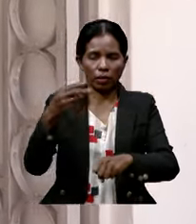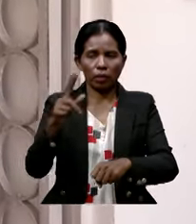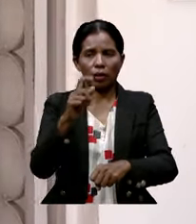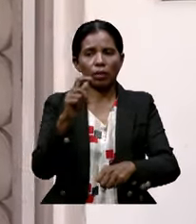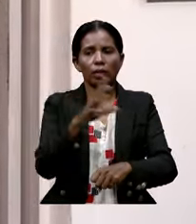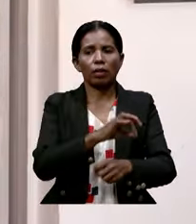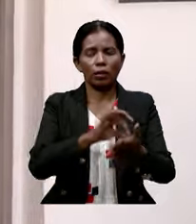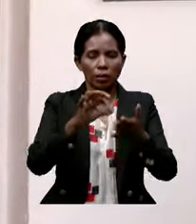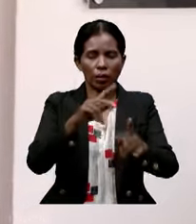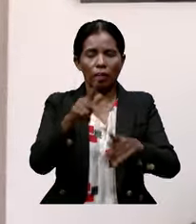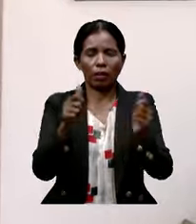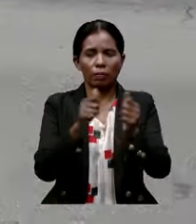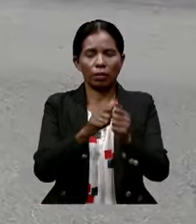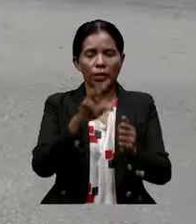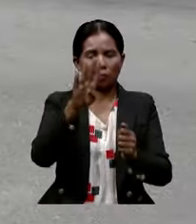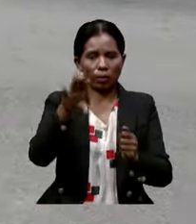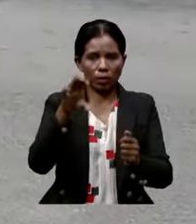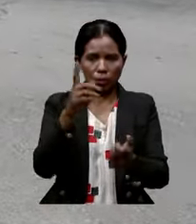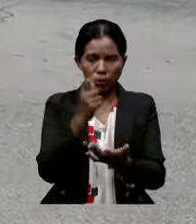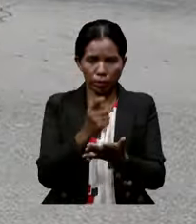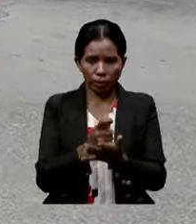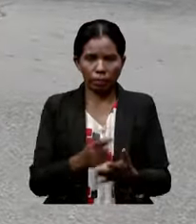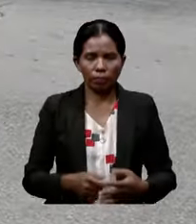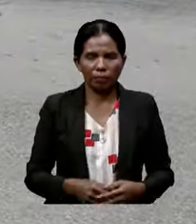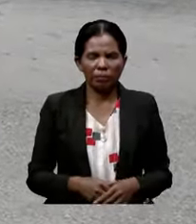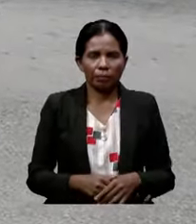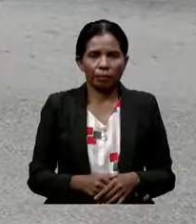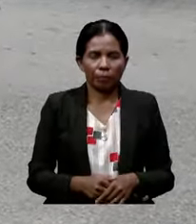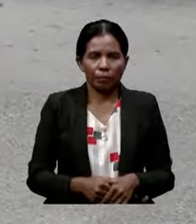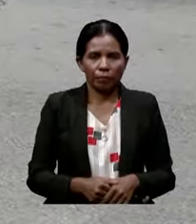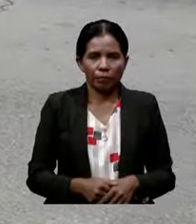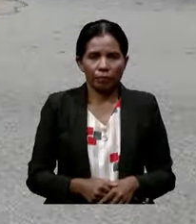resiste a uma cliente reunida a 3 Santina de Jesus, Marito da Costa, GMN.